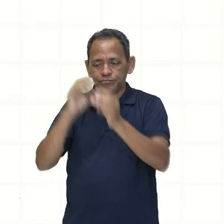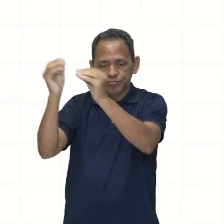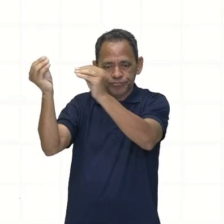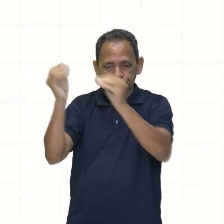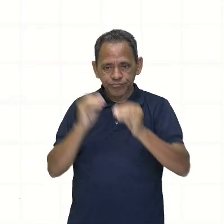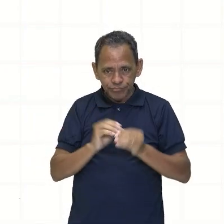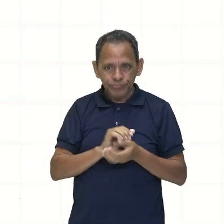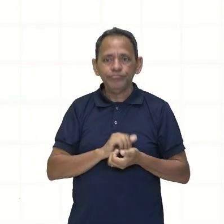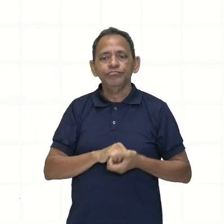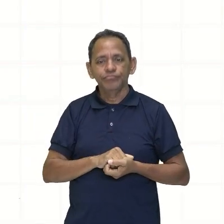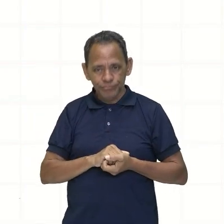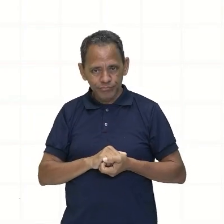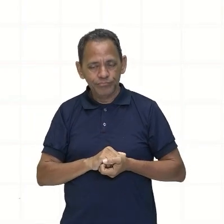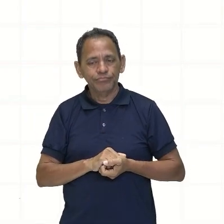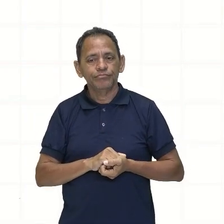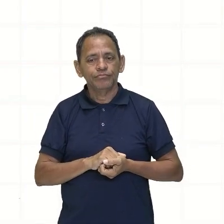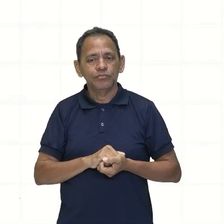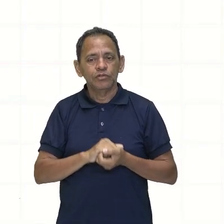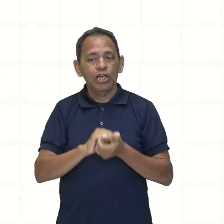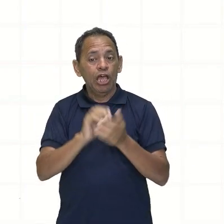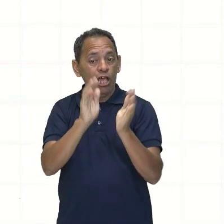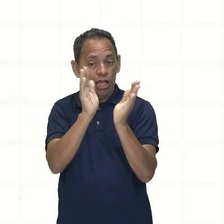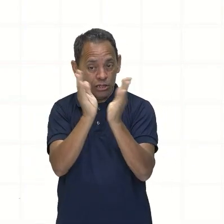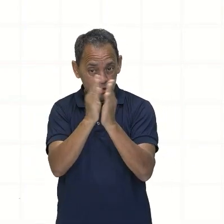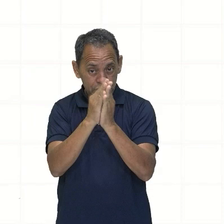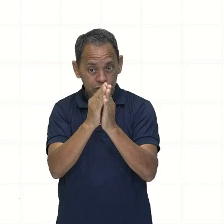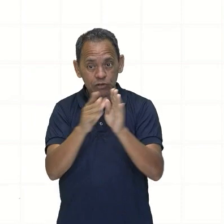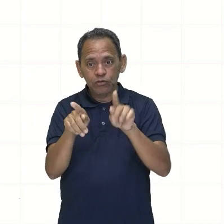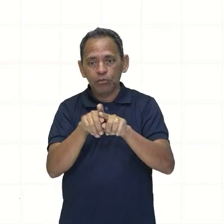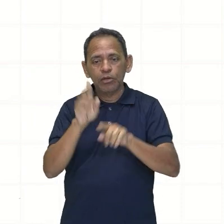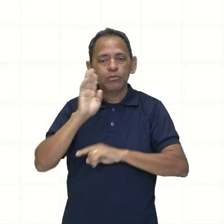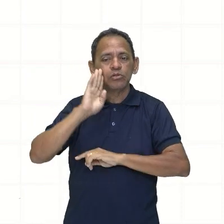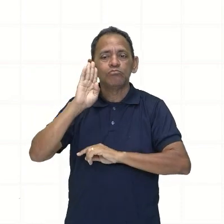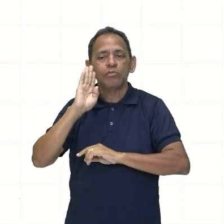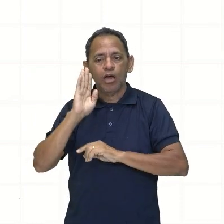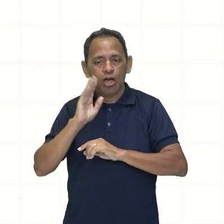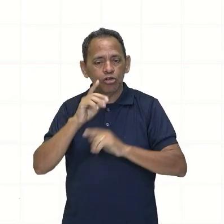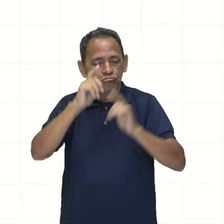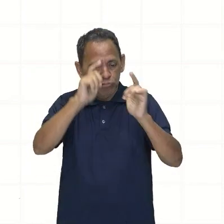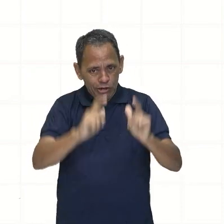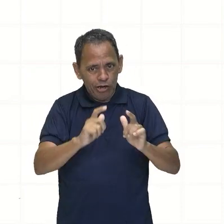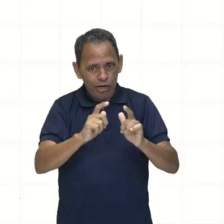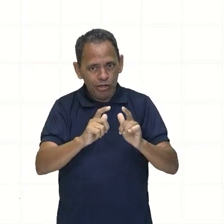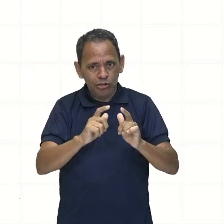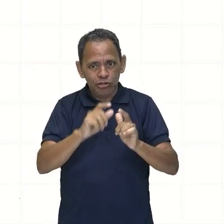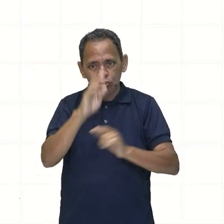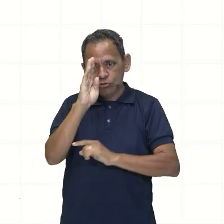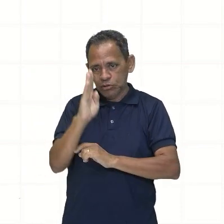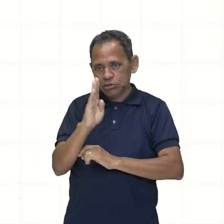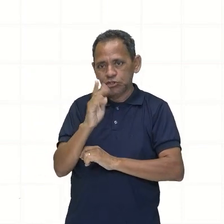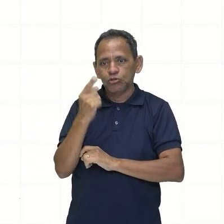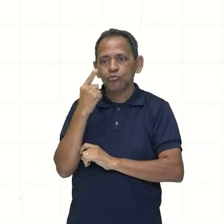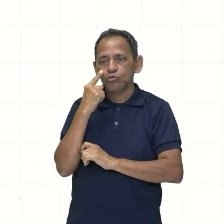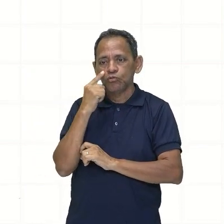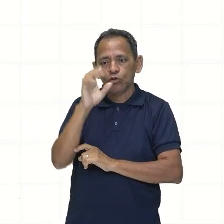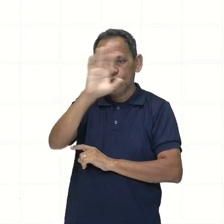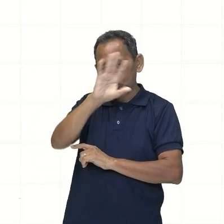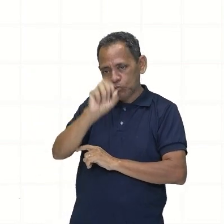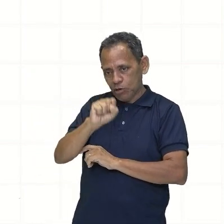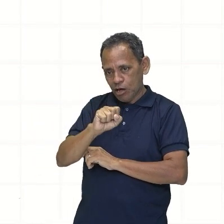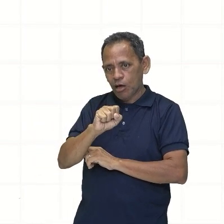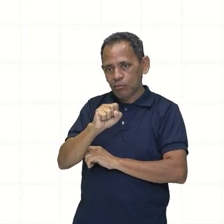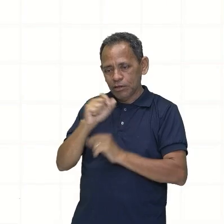Salvador, Recife, eles foram os principais portos aqui no Brasil, como nós podemos observar aí no mapinha, mas a gente vai ver mais à frente também,